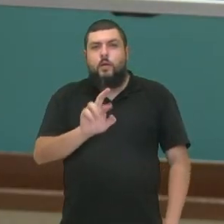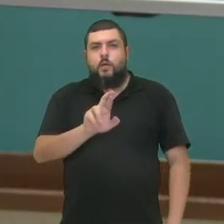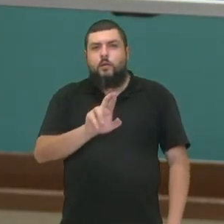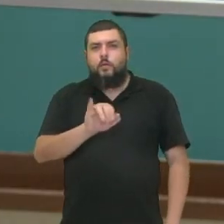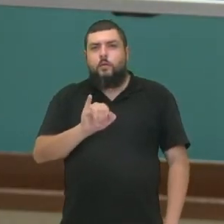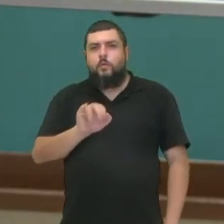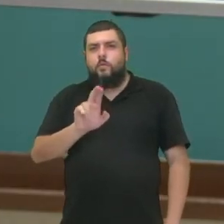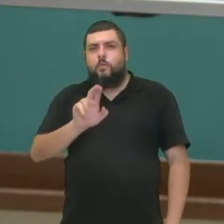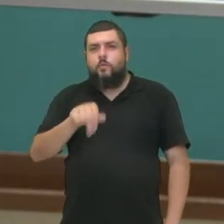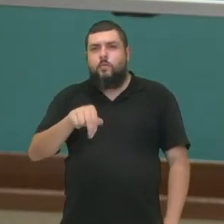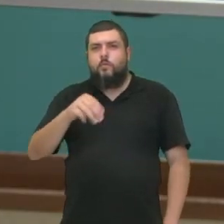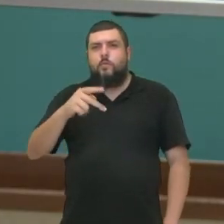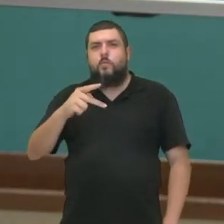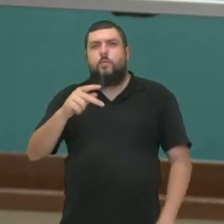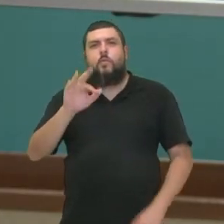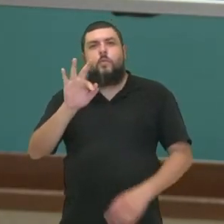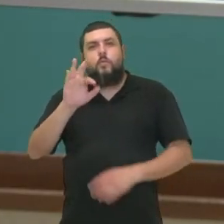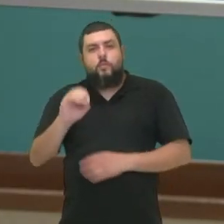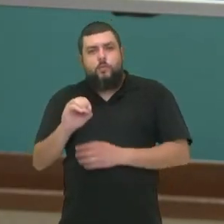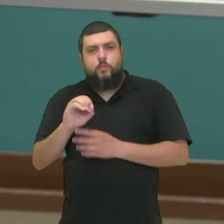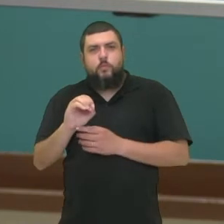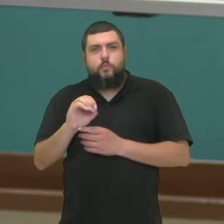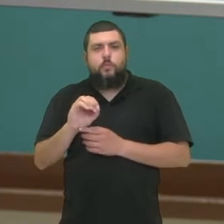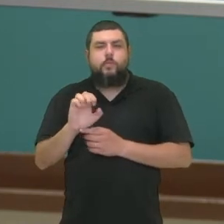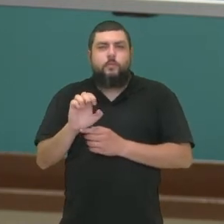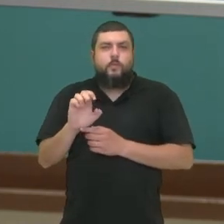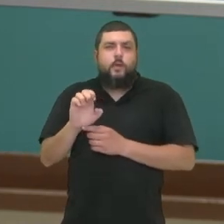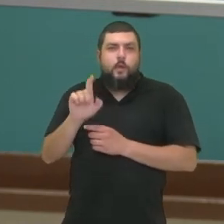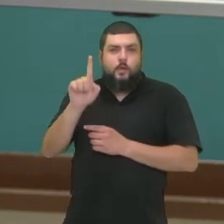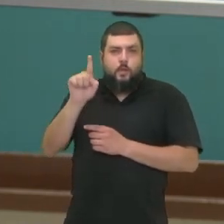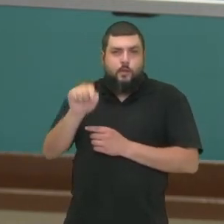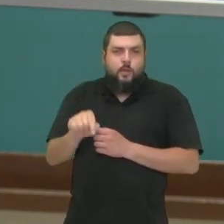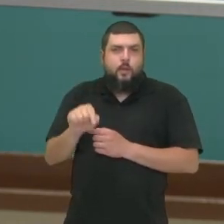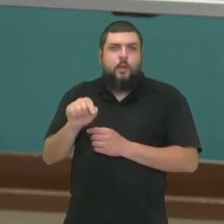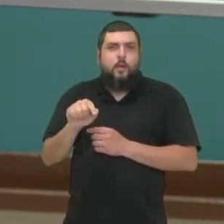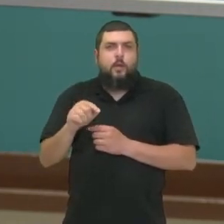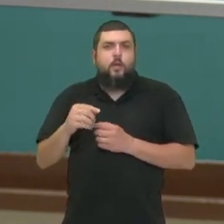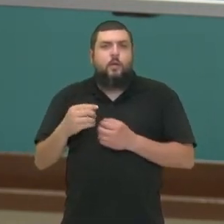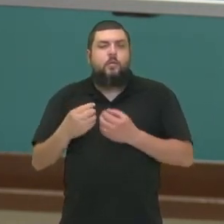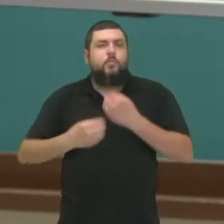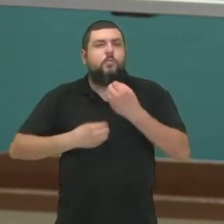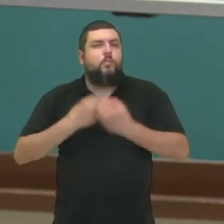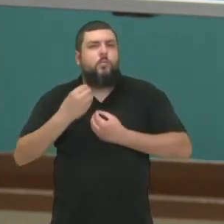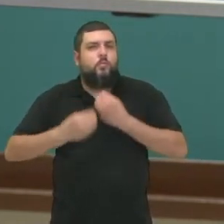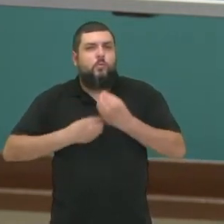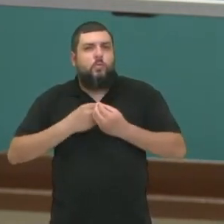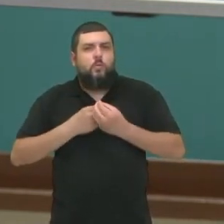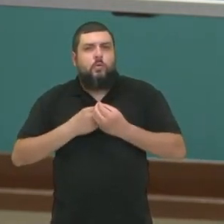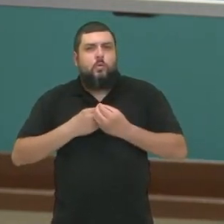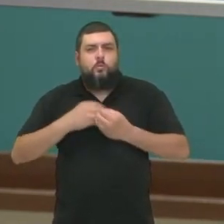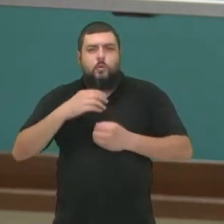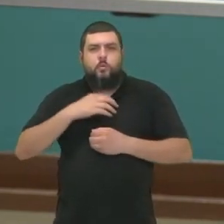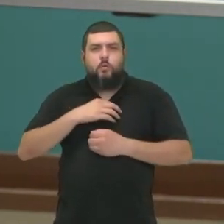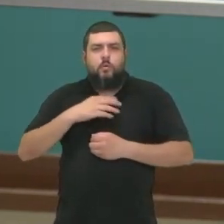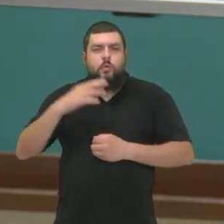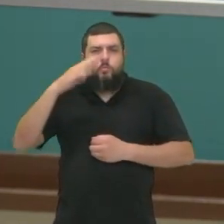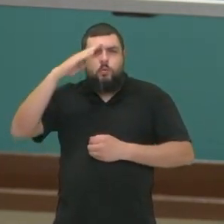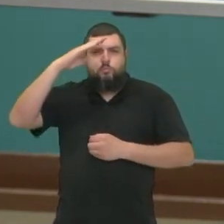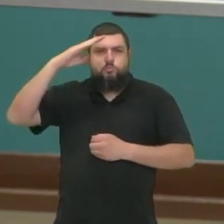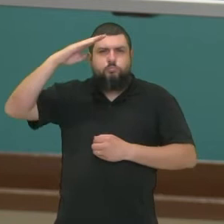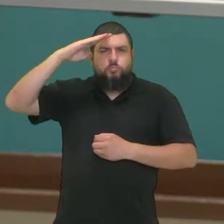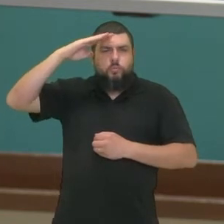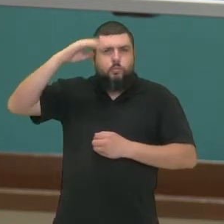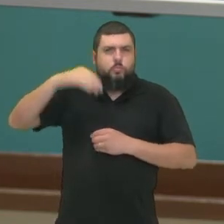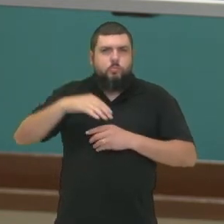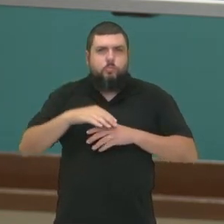um grande momento da propaganda dos generais. Quando eles venciam, né, conseguiam suas